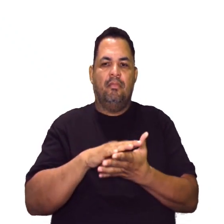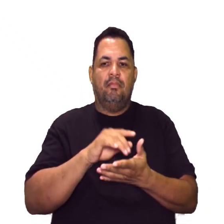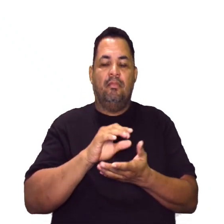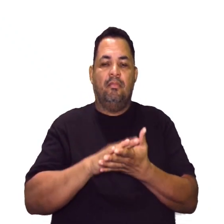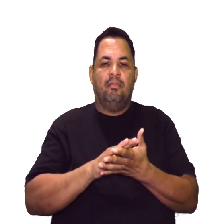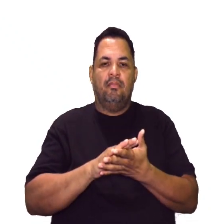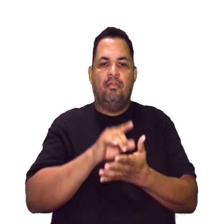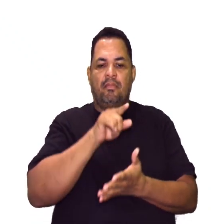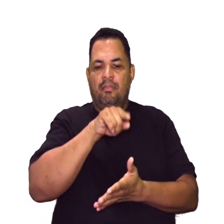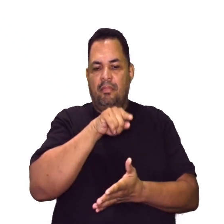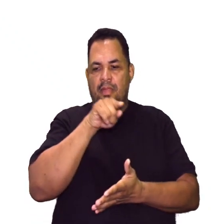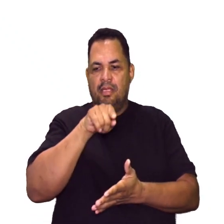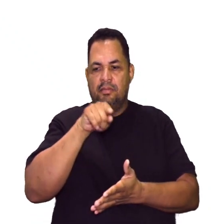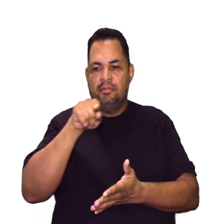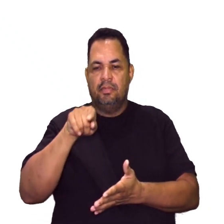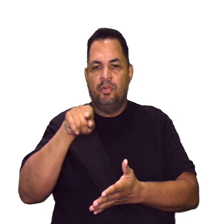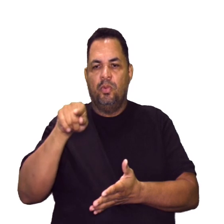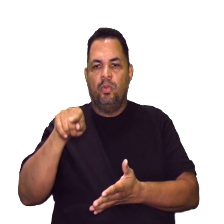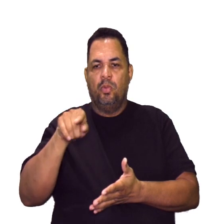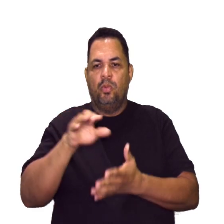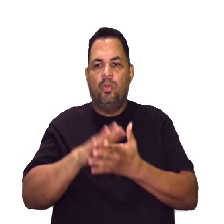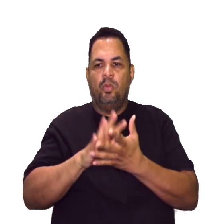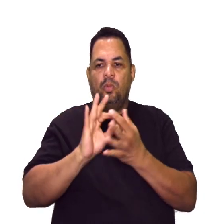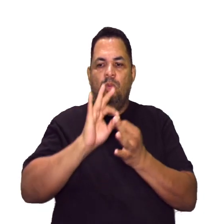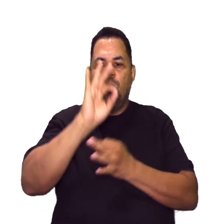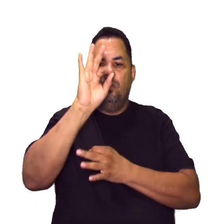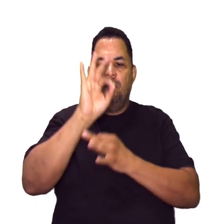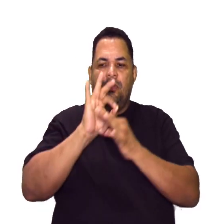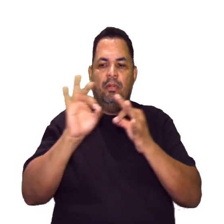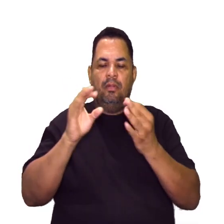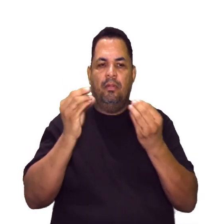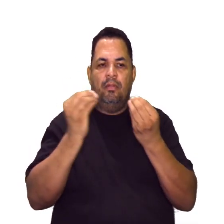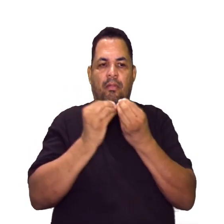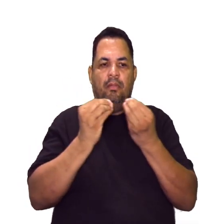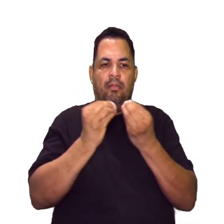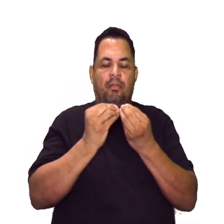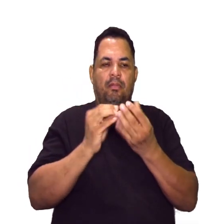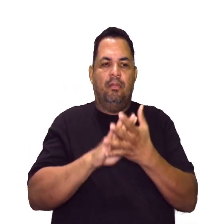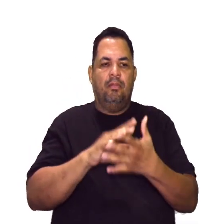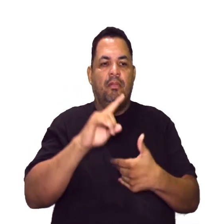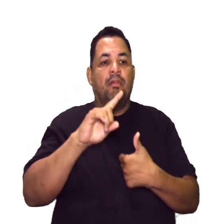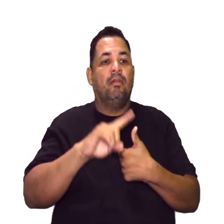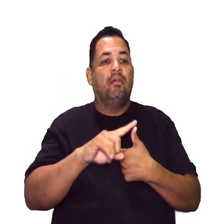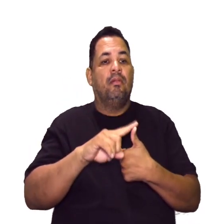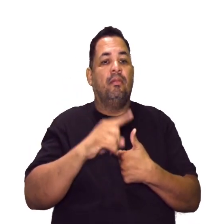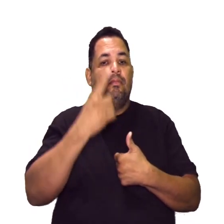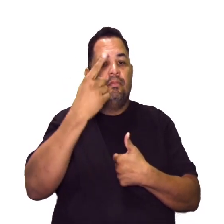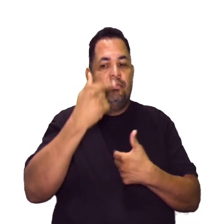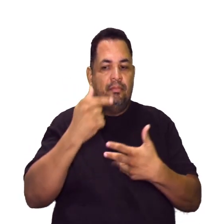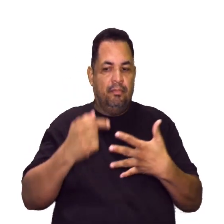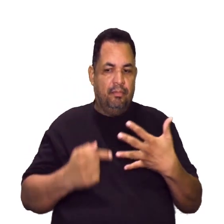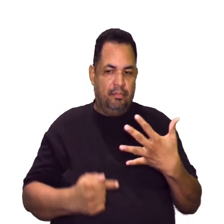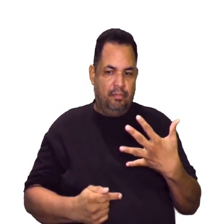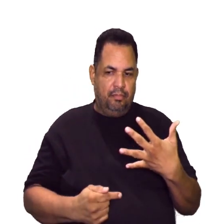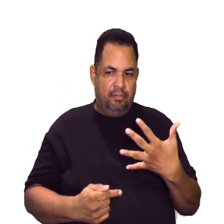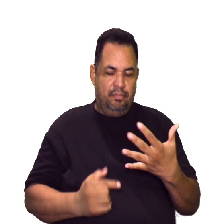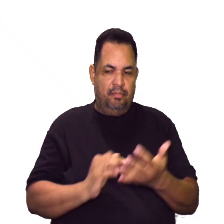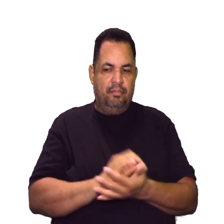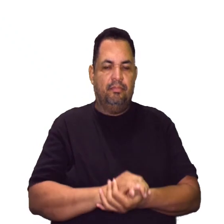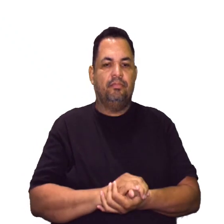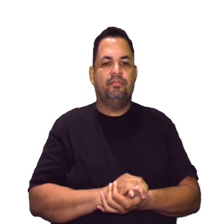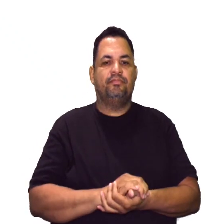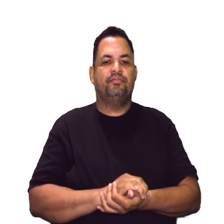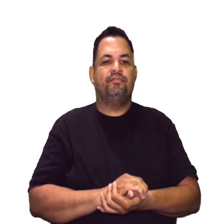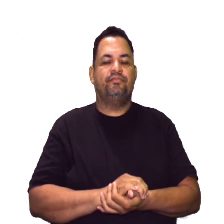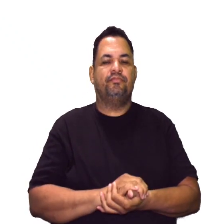contêm, respectivamente, a seguinte geometria molecular. E aí é bom, né? Você